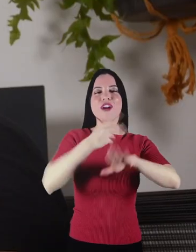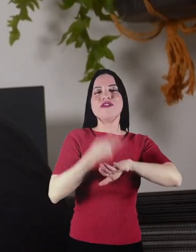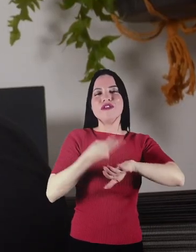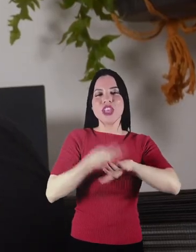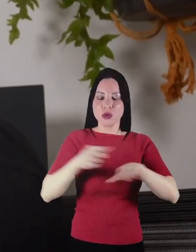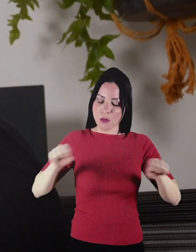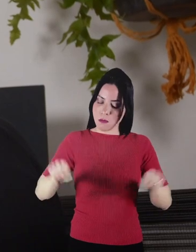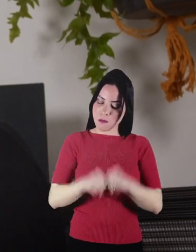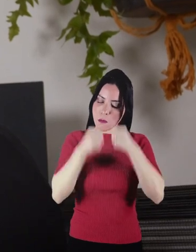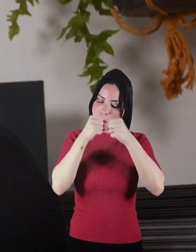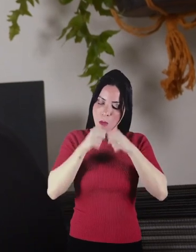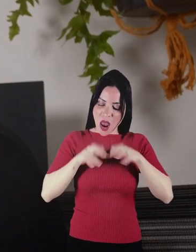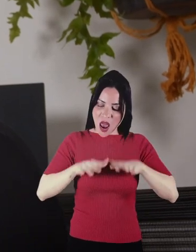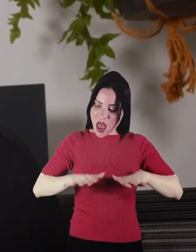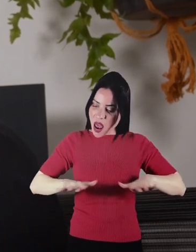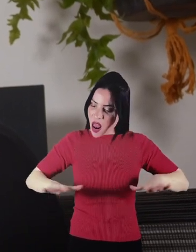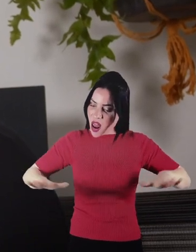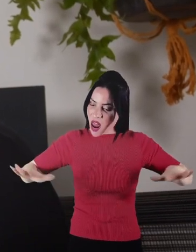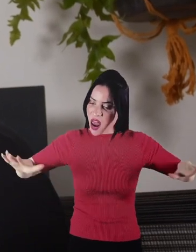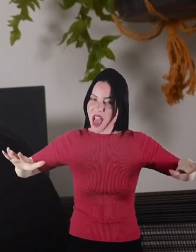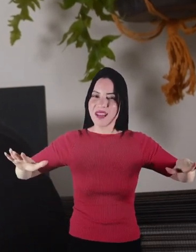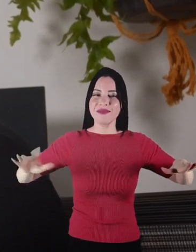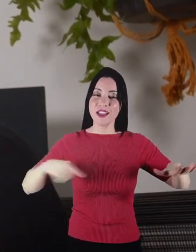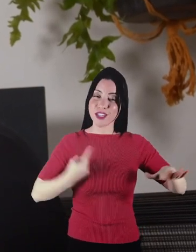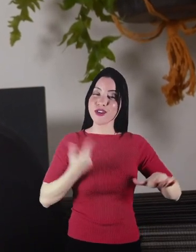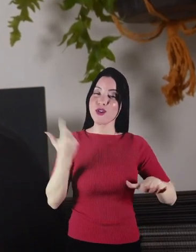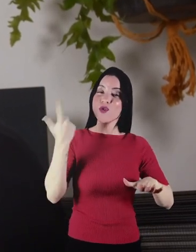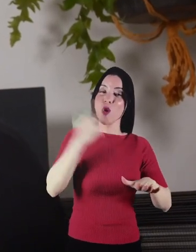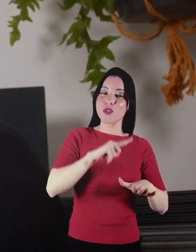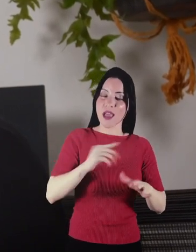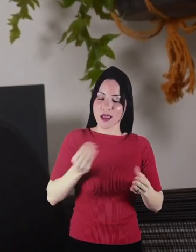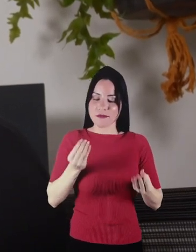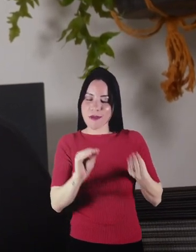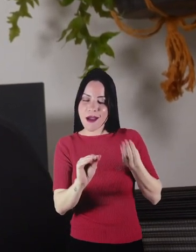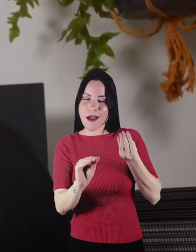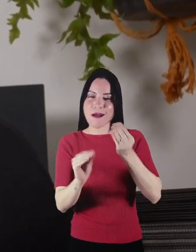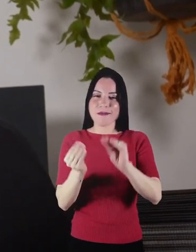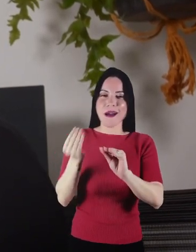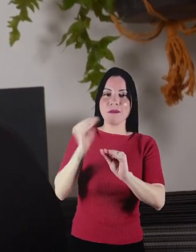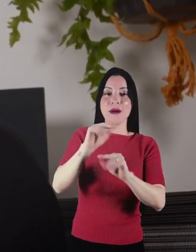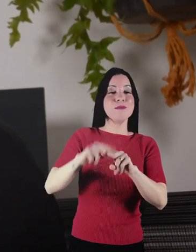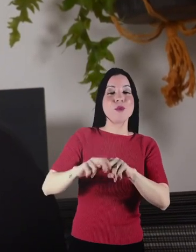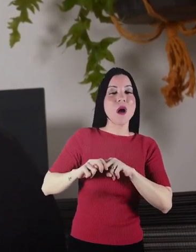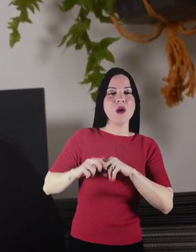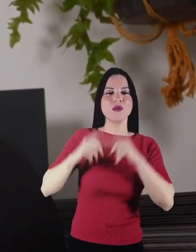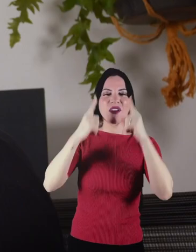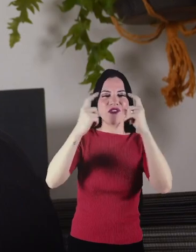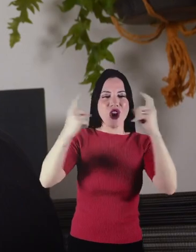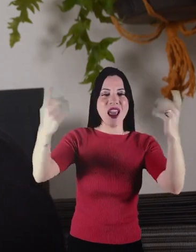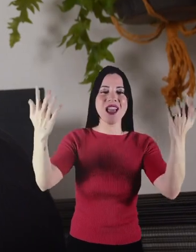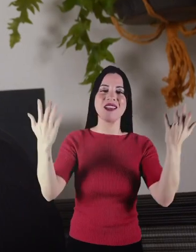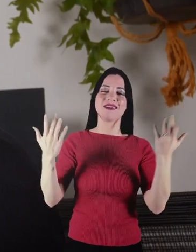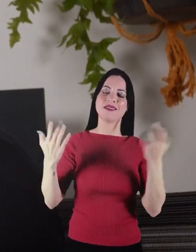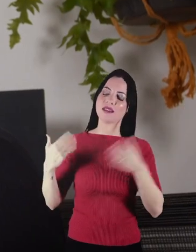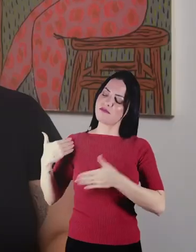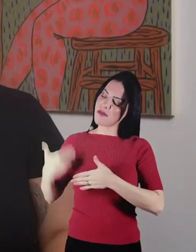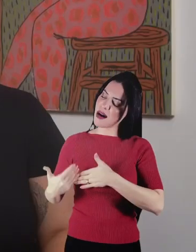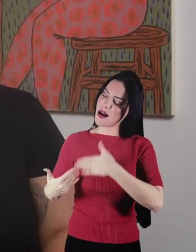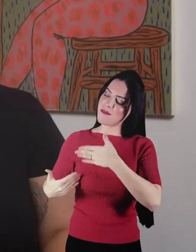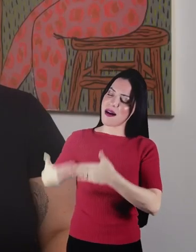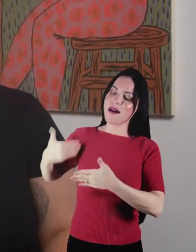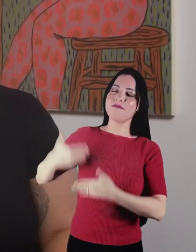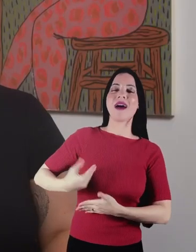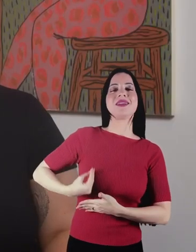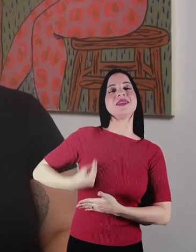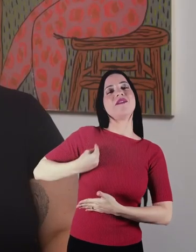foram quebrados ao longo do tempo pelas violências explícitas ou microviolências que a gente vai passando na vida.